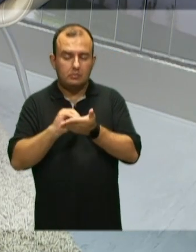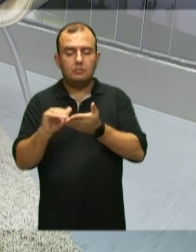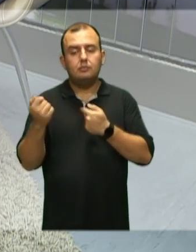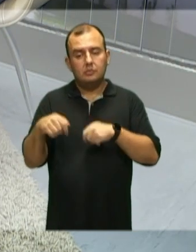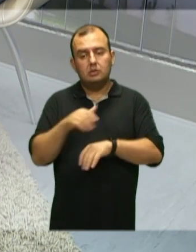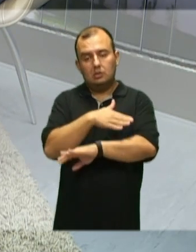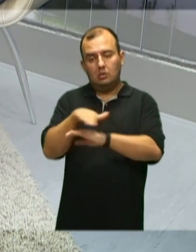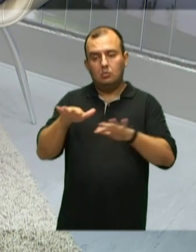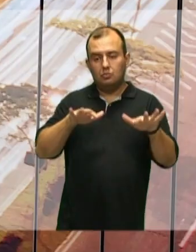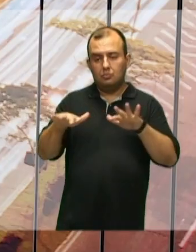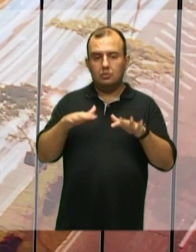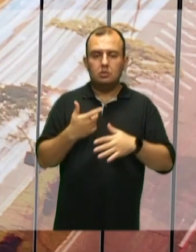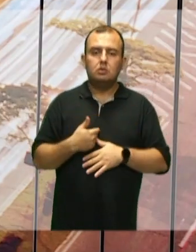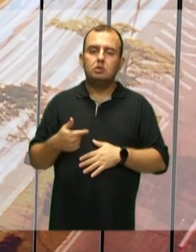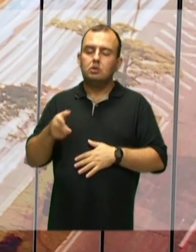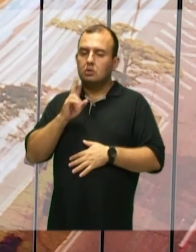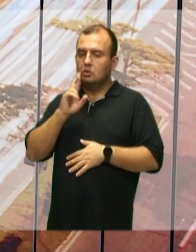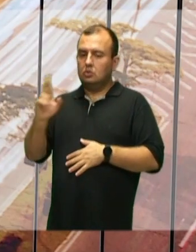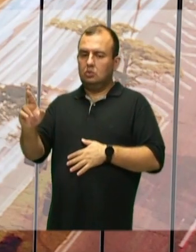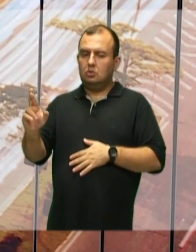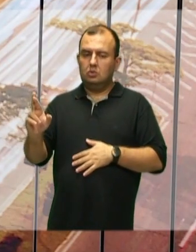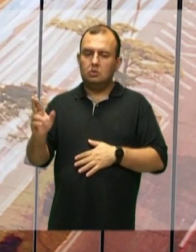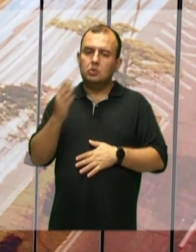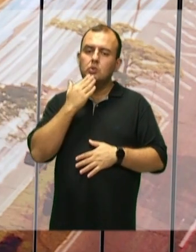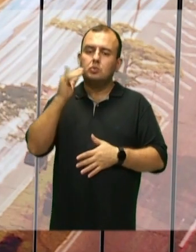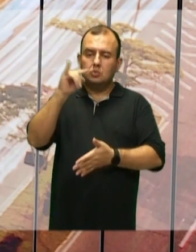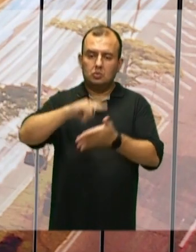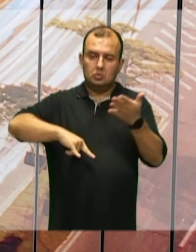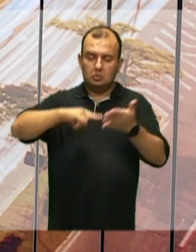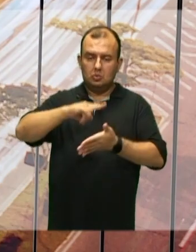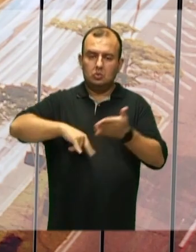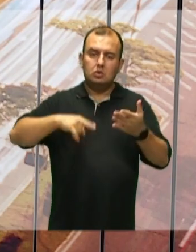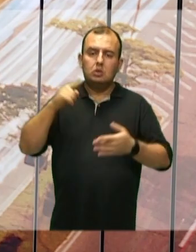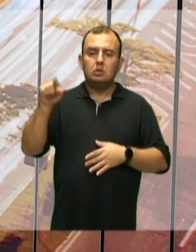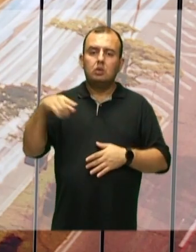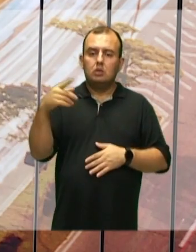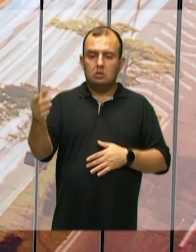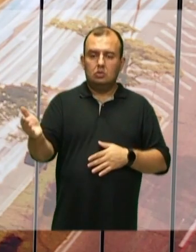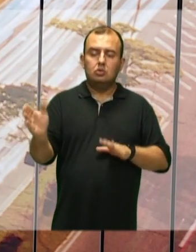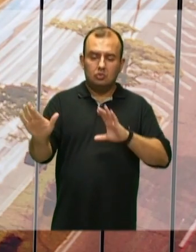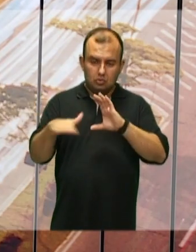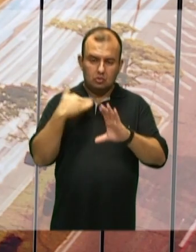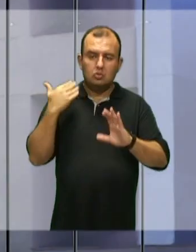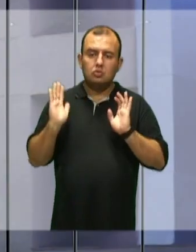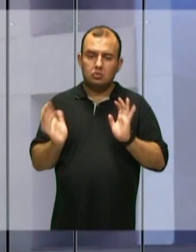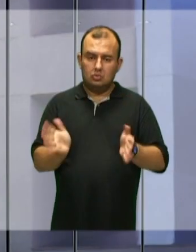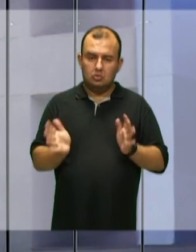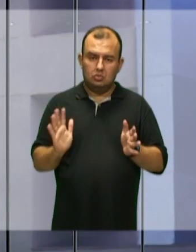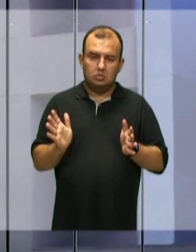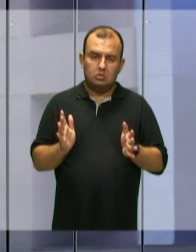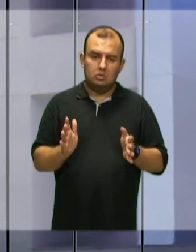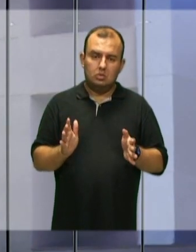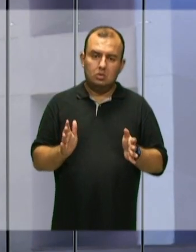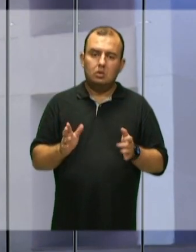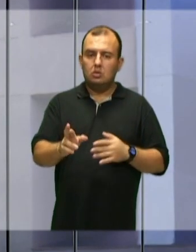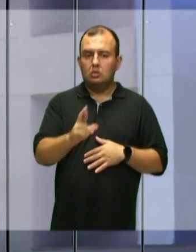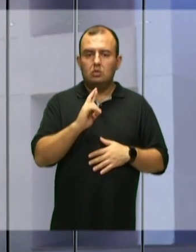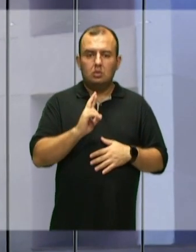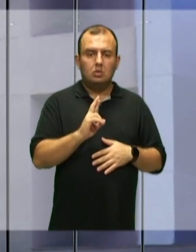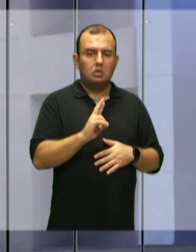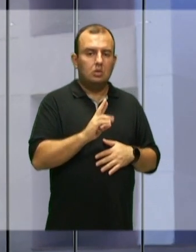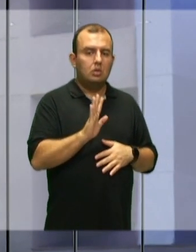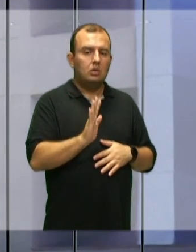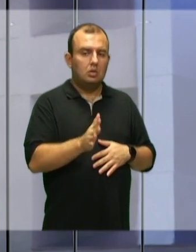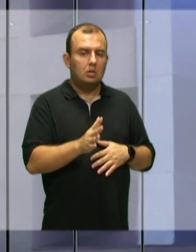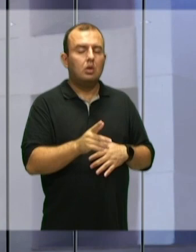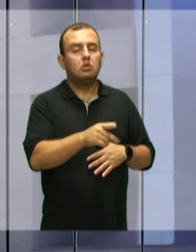essa situação Vereador a resposta dos do requerimento que o senhor enviou Ela veio o senhor já teve acesso à resposta bom as